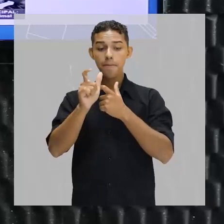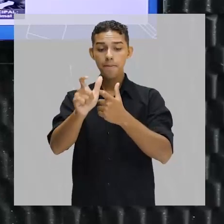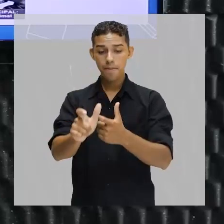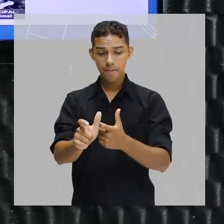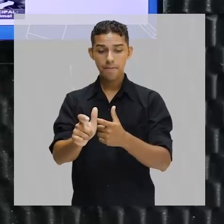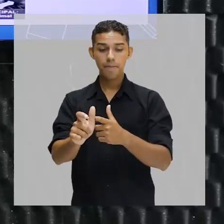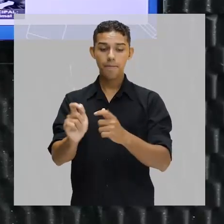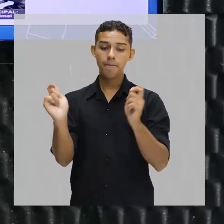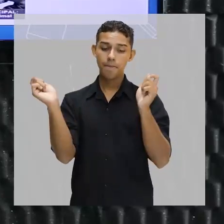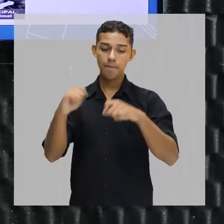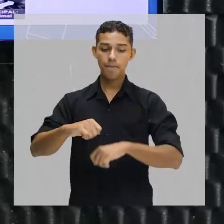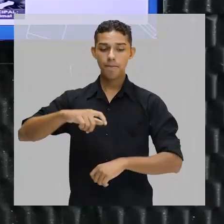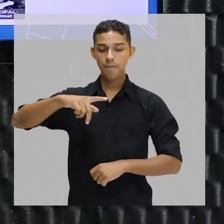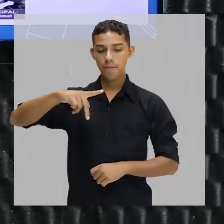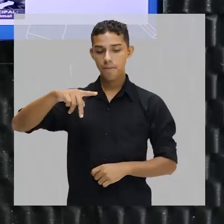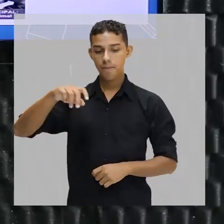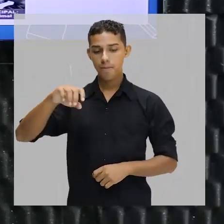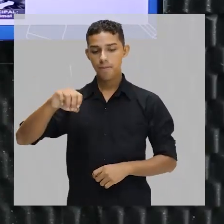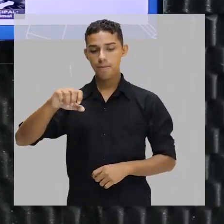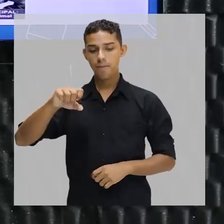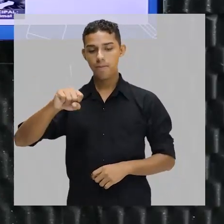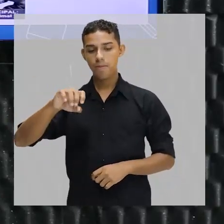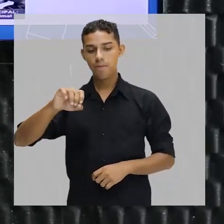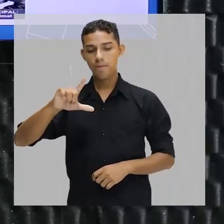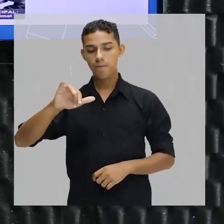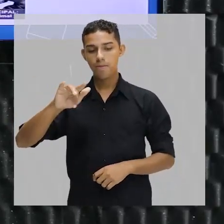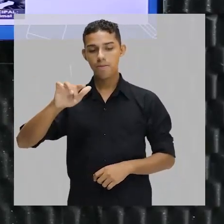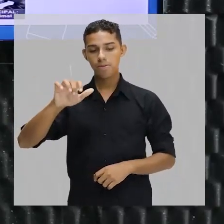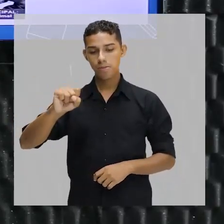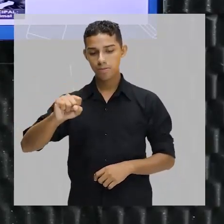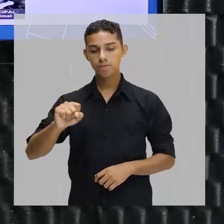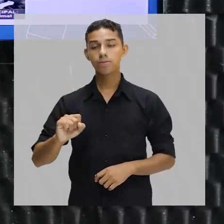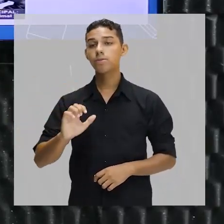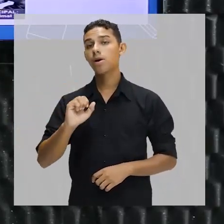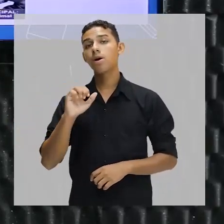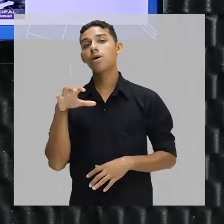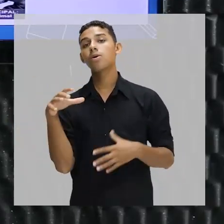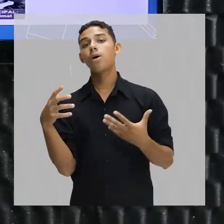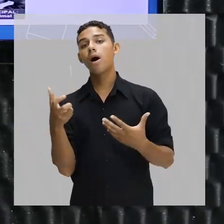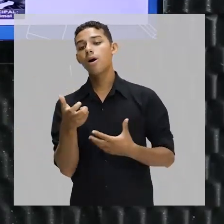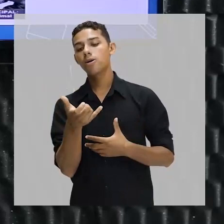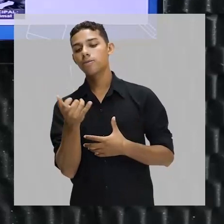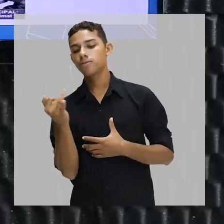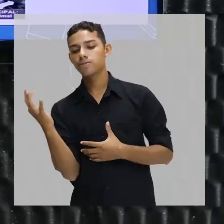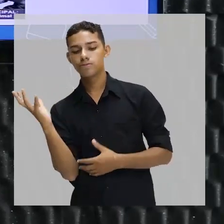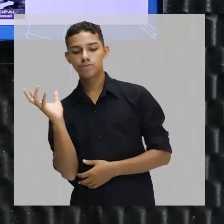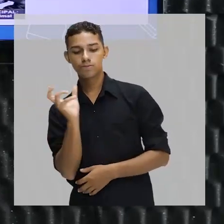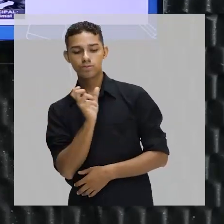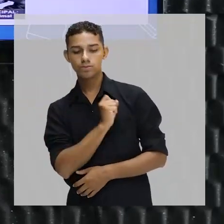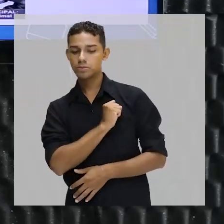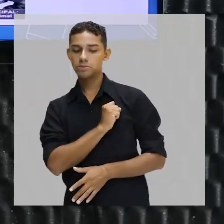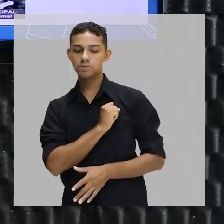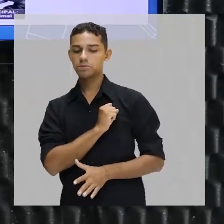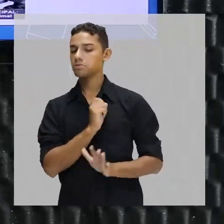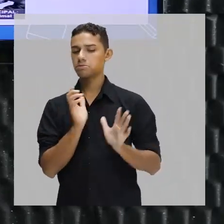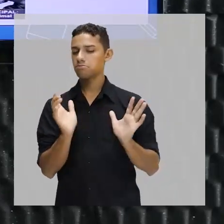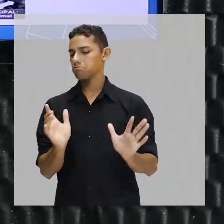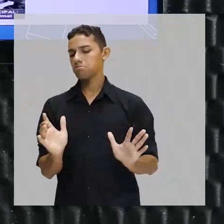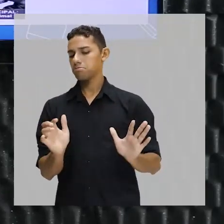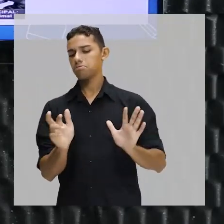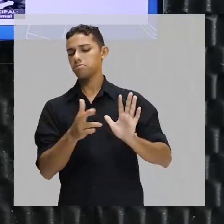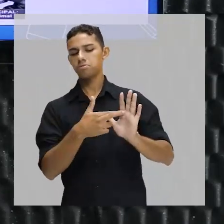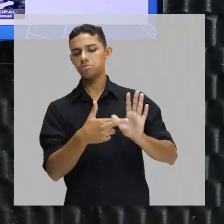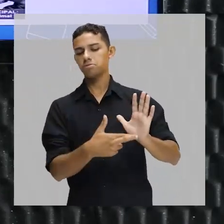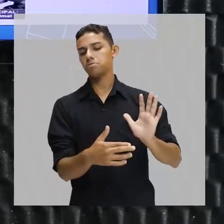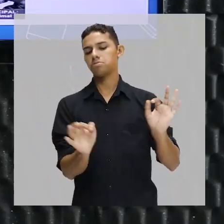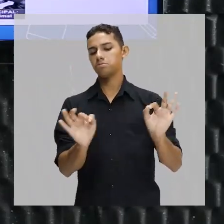e posologia. Quantidade que você deve tomar. Qual a quantidade de amor? Aqui diz sem restrições. E aí